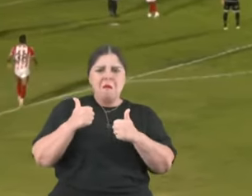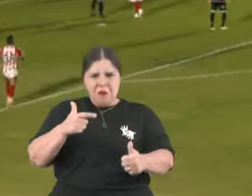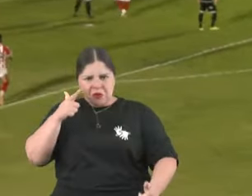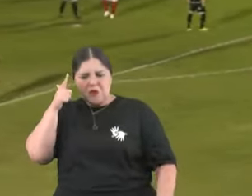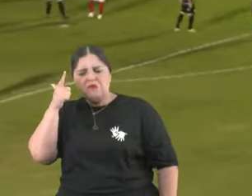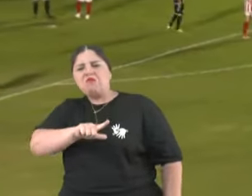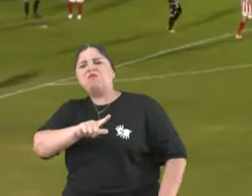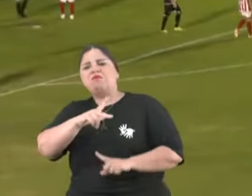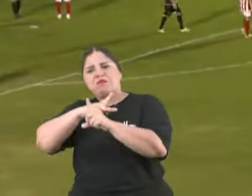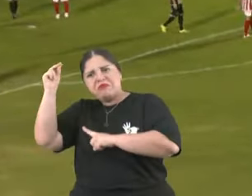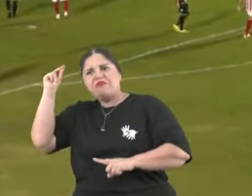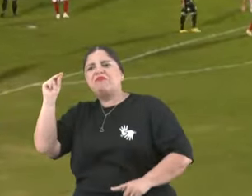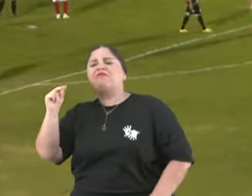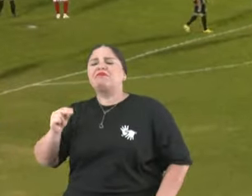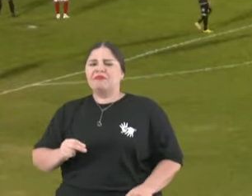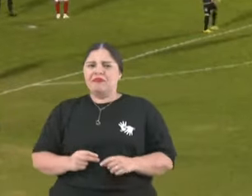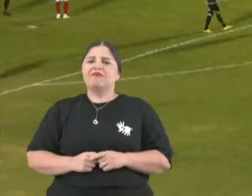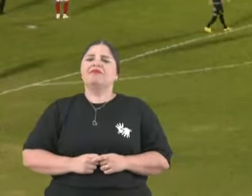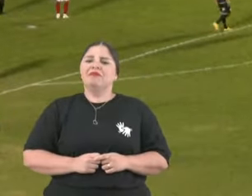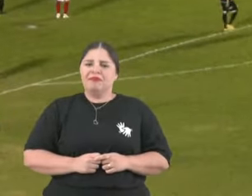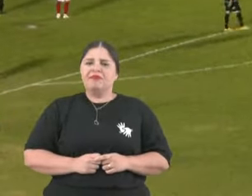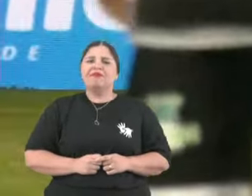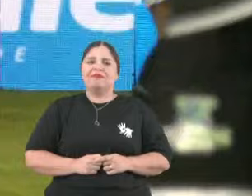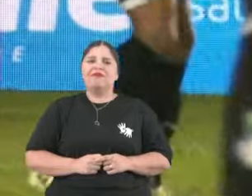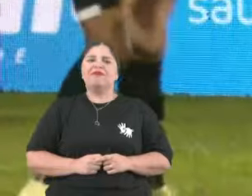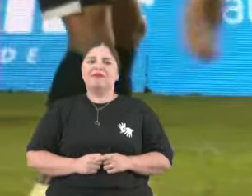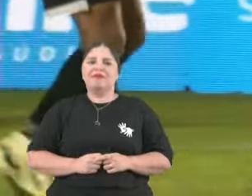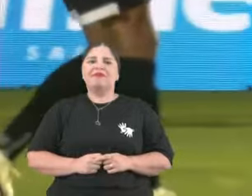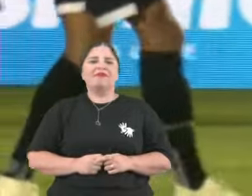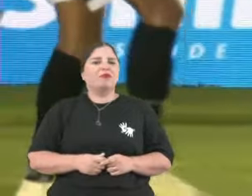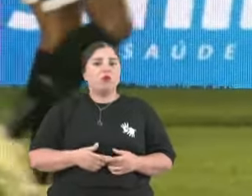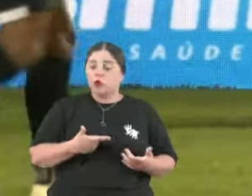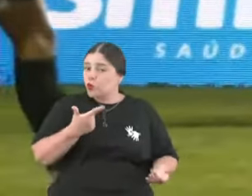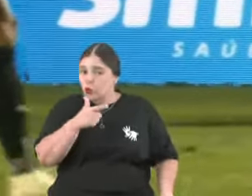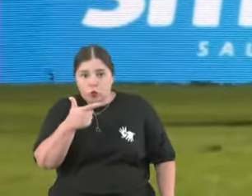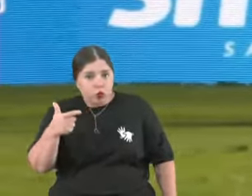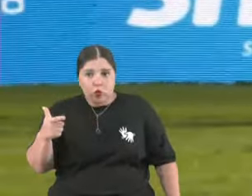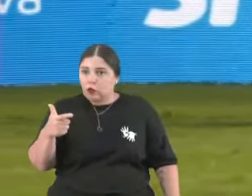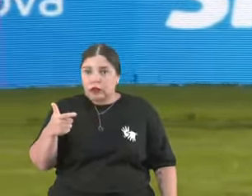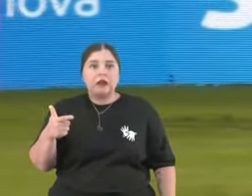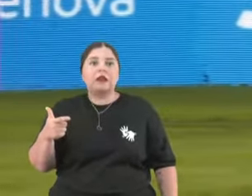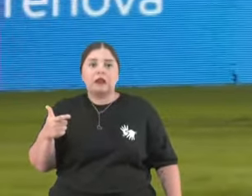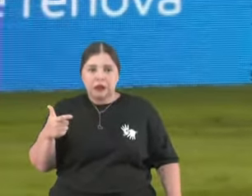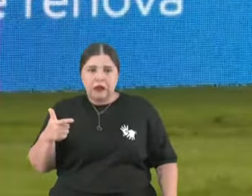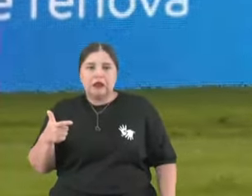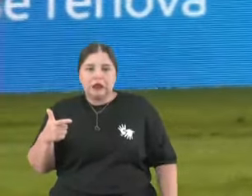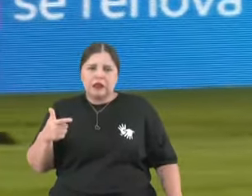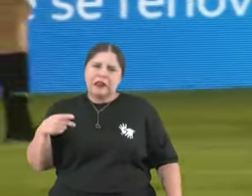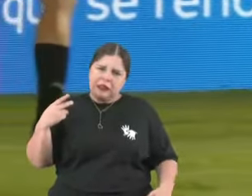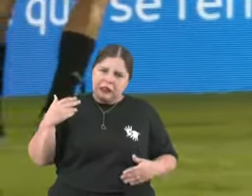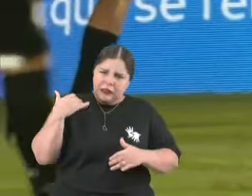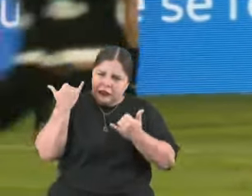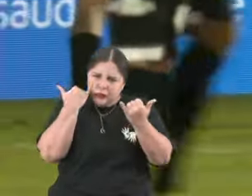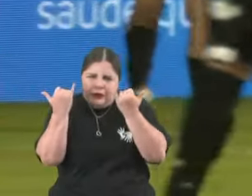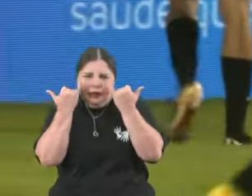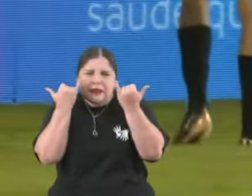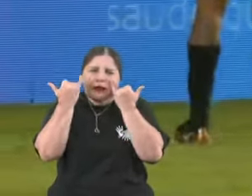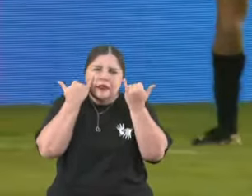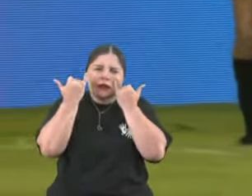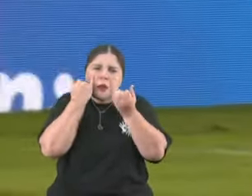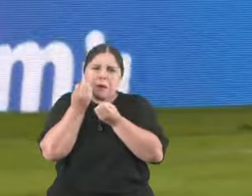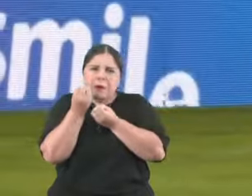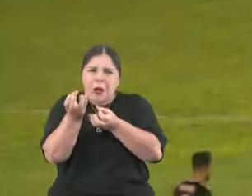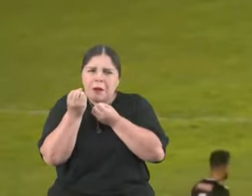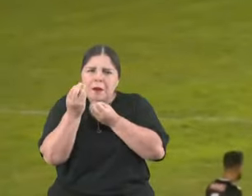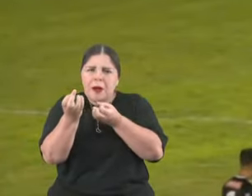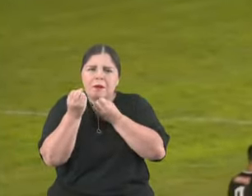Fábio Alemão. Que eu não tenho dúvidas que daqui a pouco Paulo Lira trará todas as informações, porque alemão